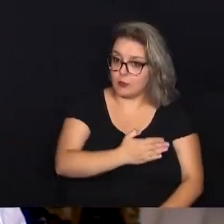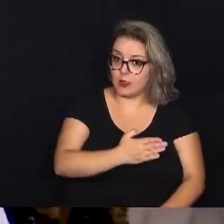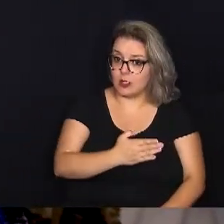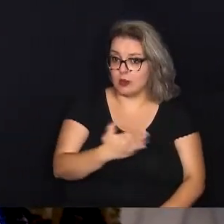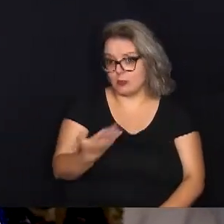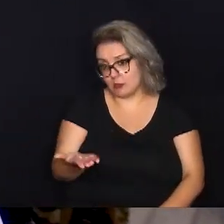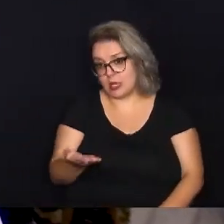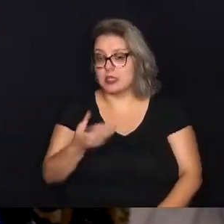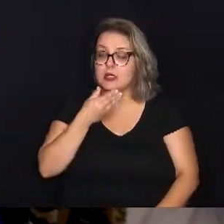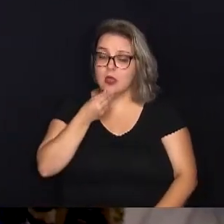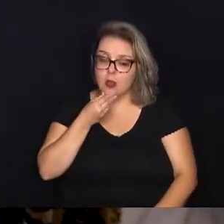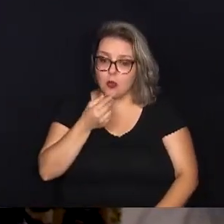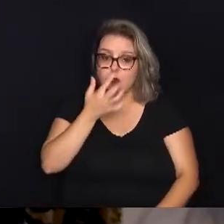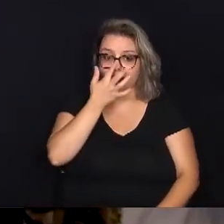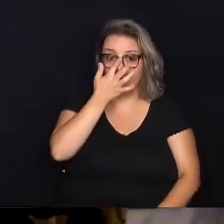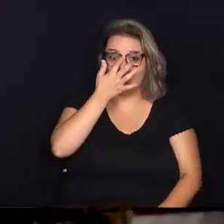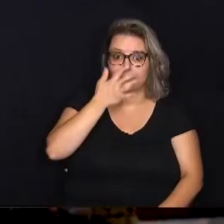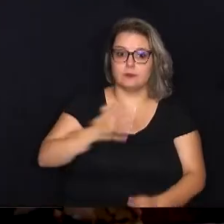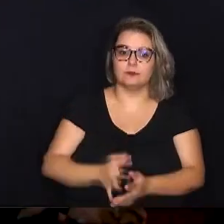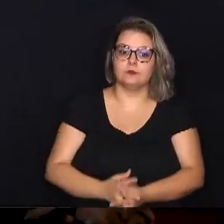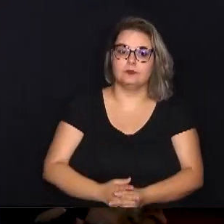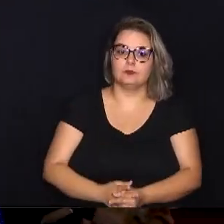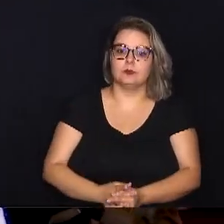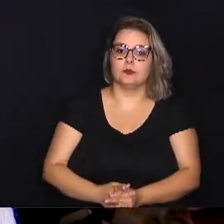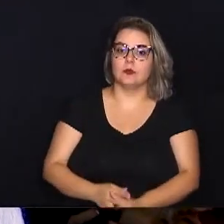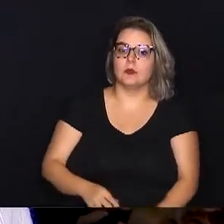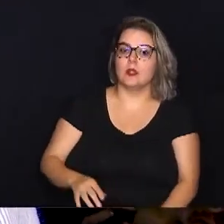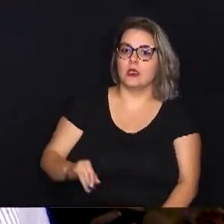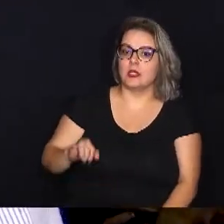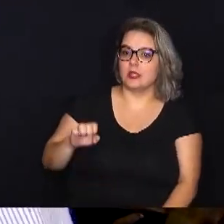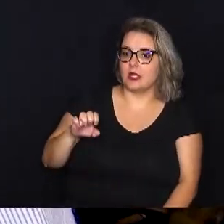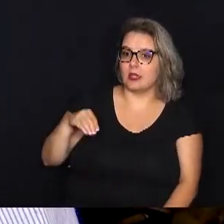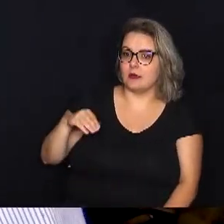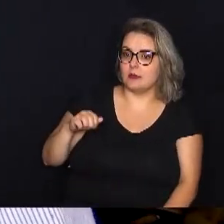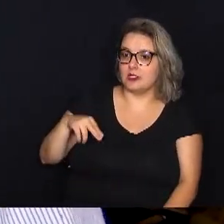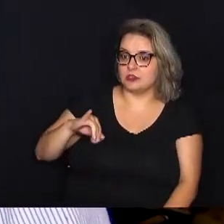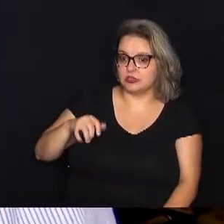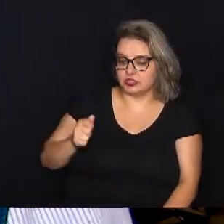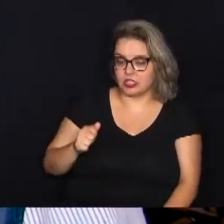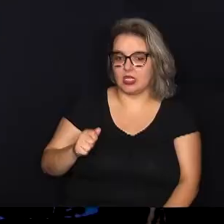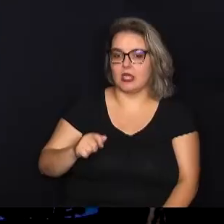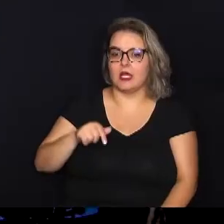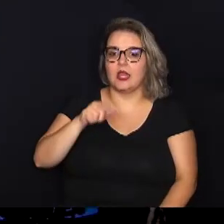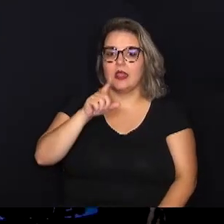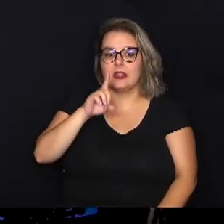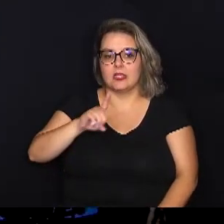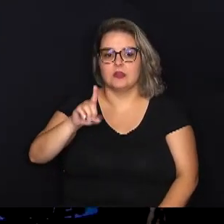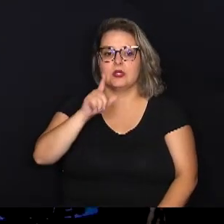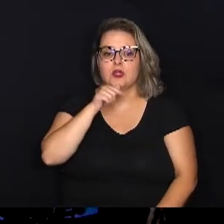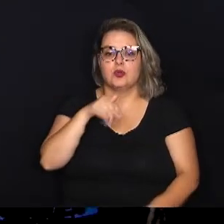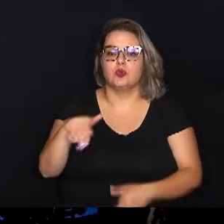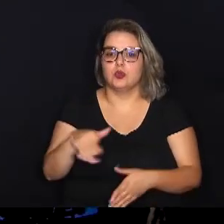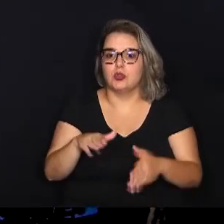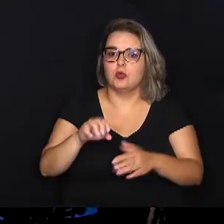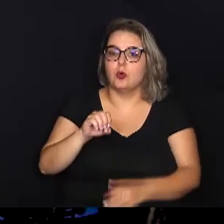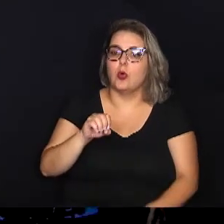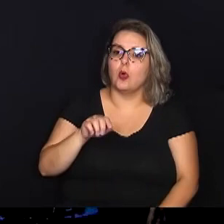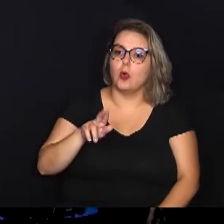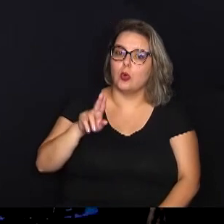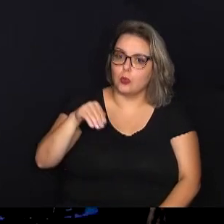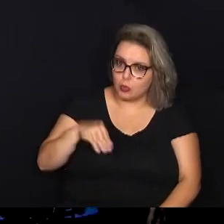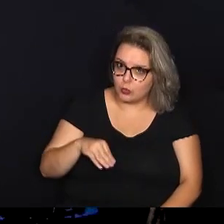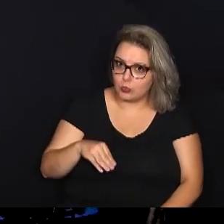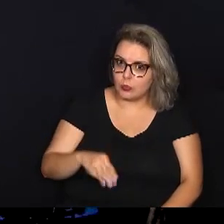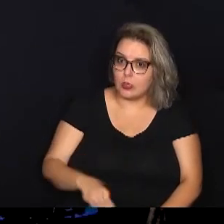peixe, só que é masculino. A Iemanjá é deusa do rio Ogum. Na África, ela não é cultuada